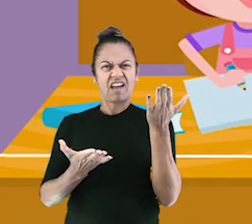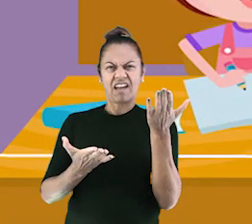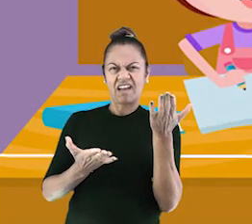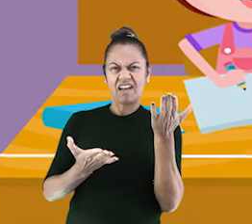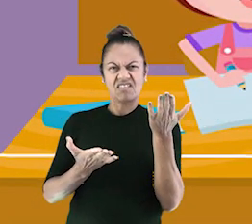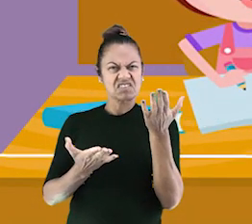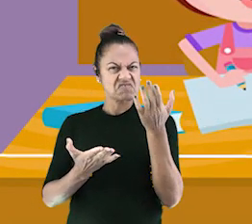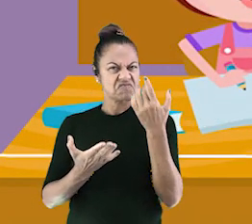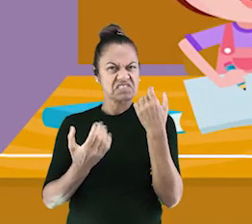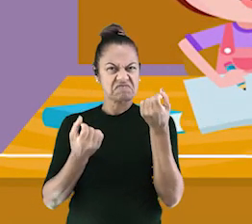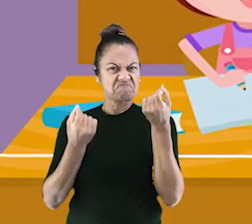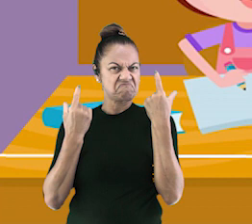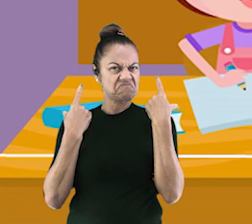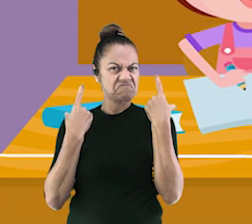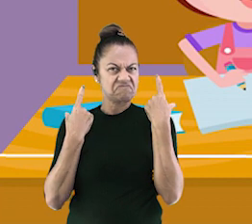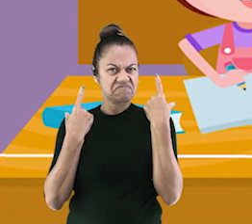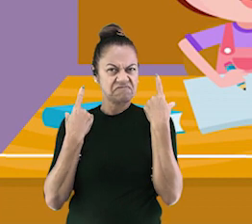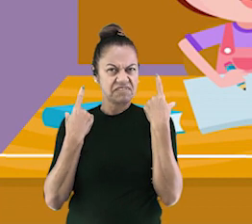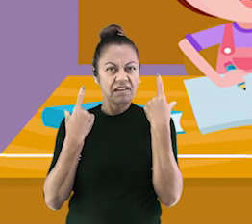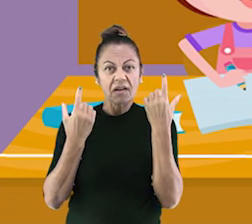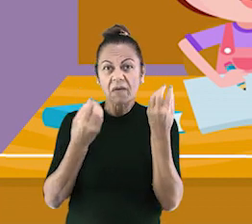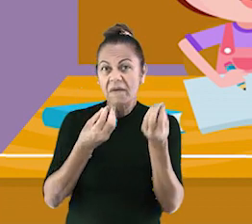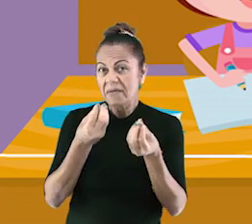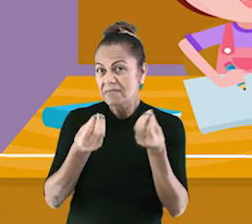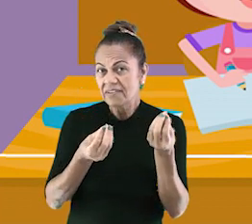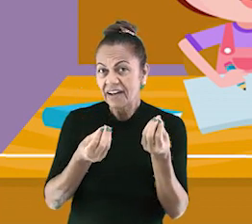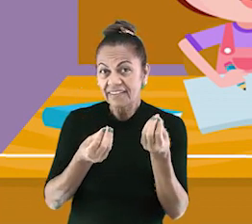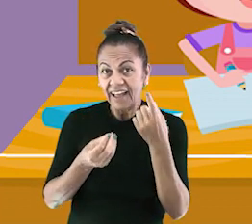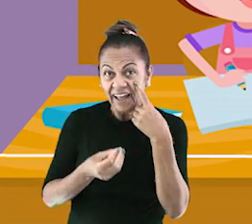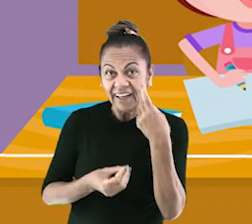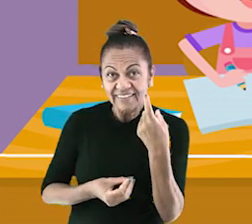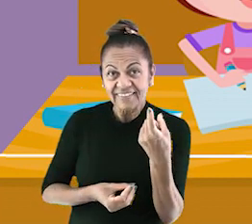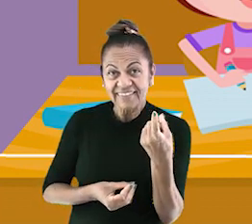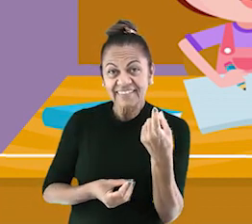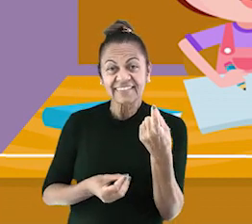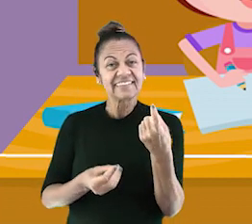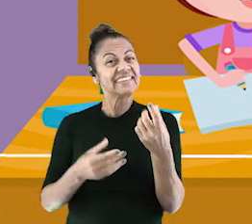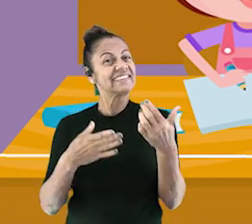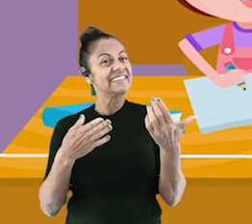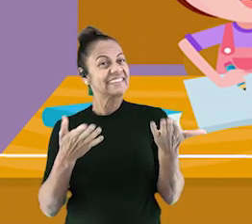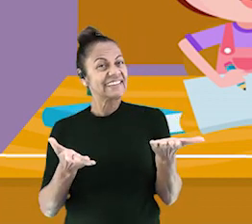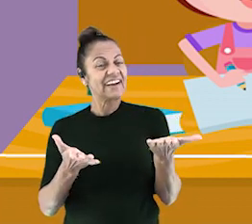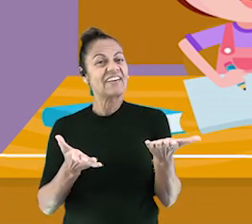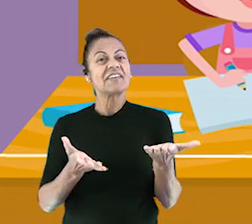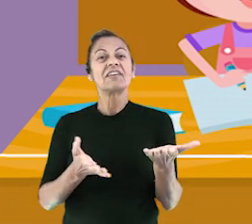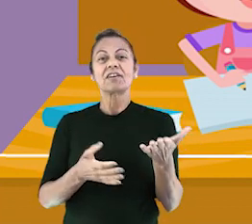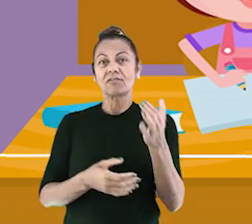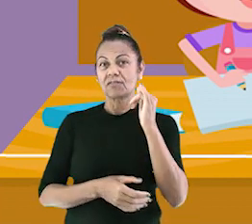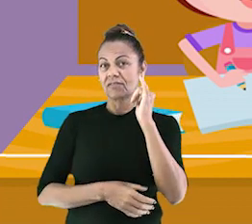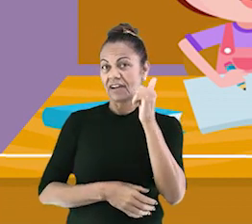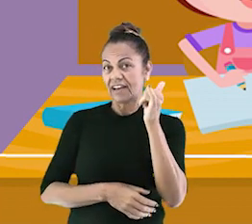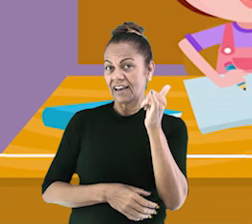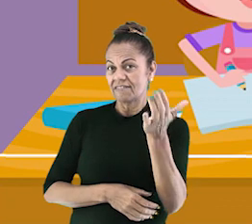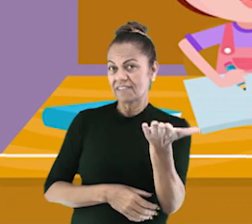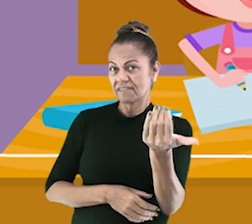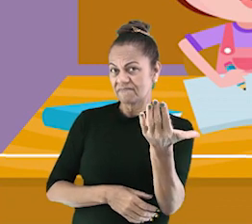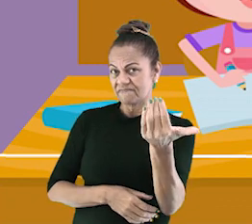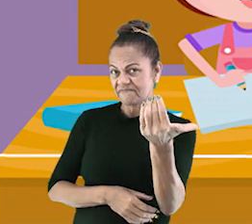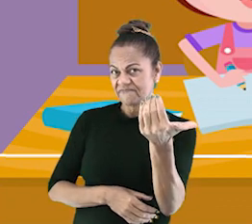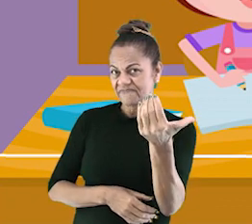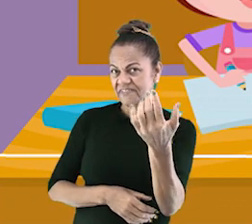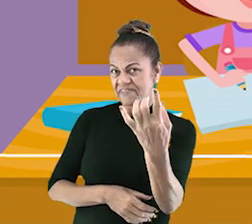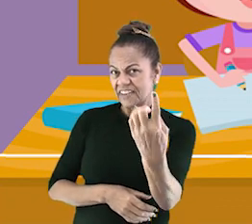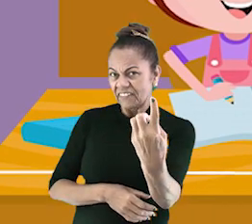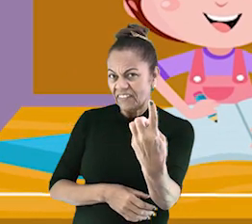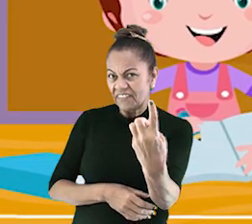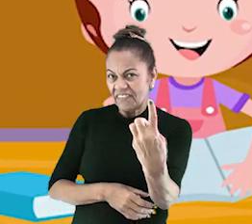você não está nem interessado. Está sim? É mesmo? Então eu vou contar. Vem